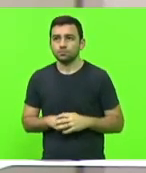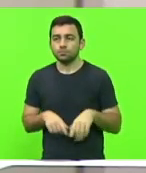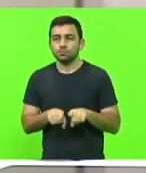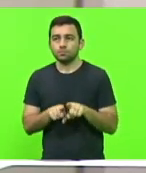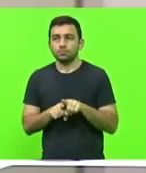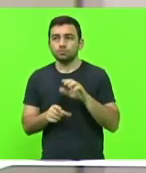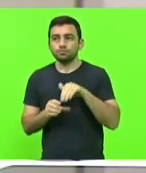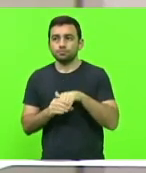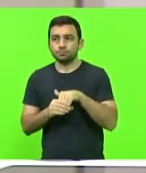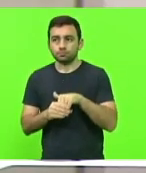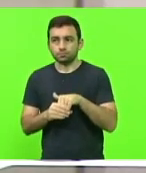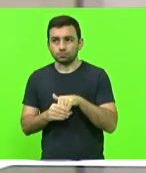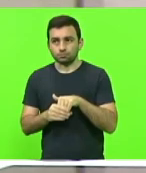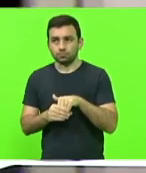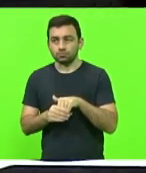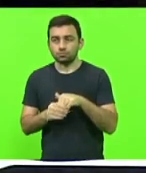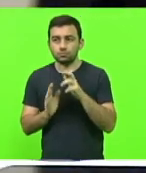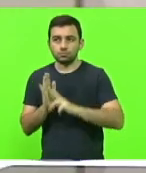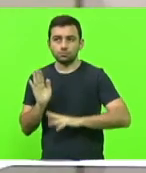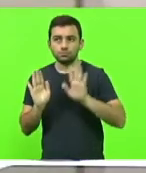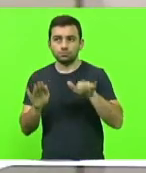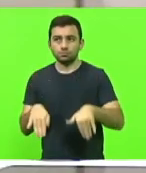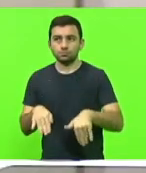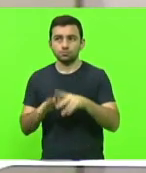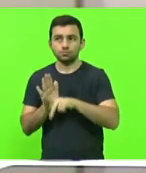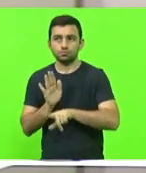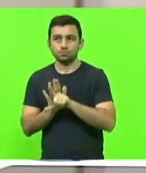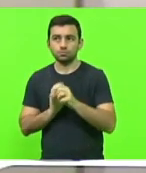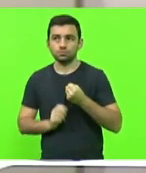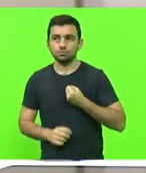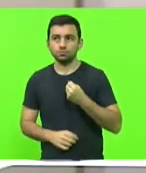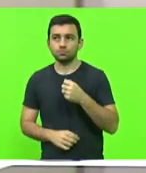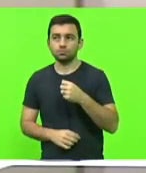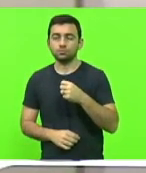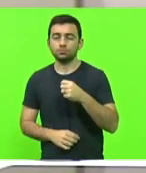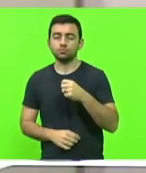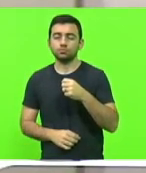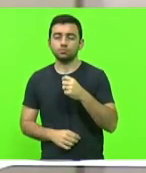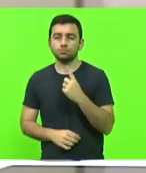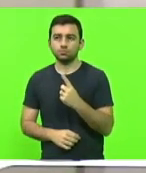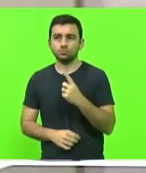Votação. Votação e redação final do projeto de lei número PL número